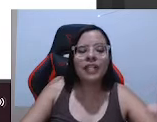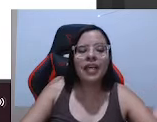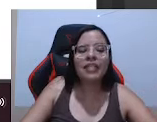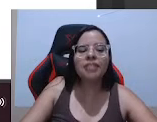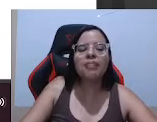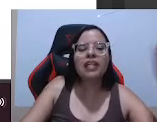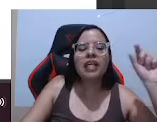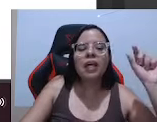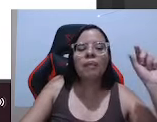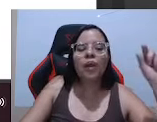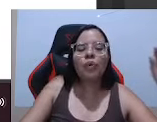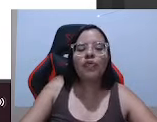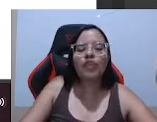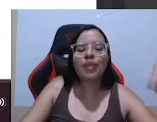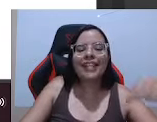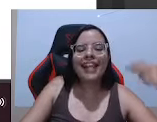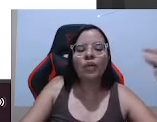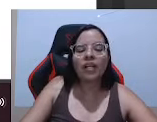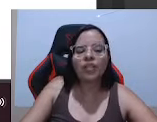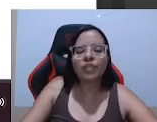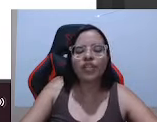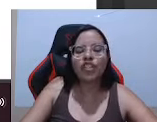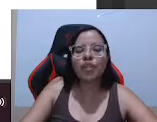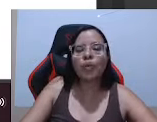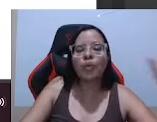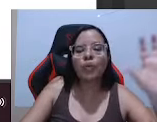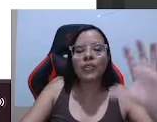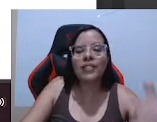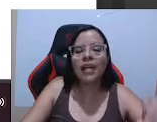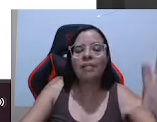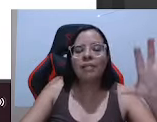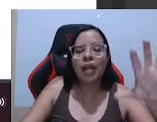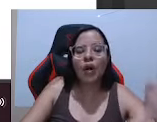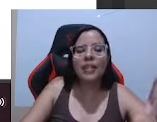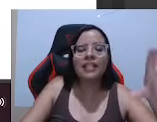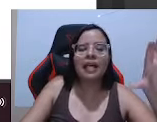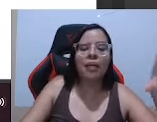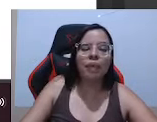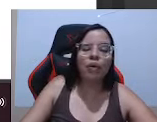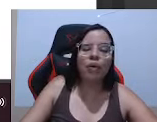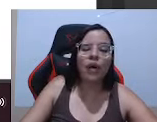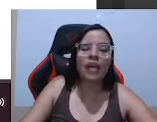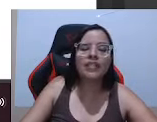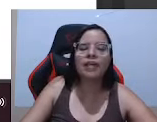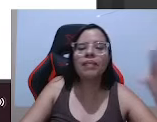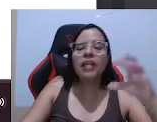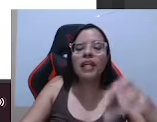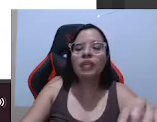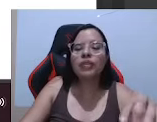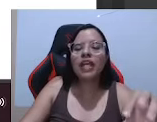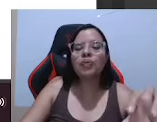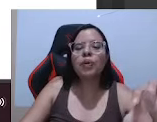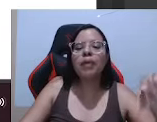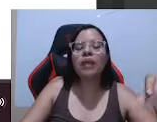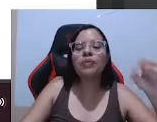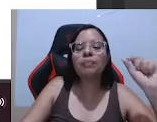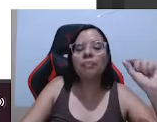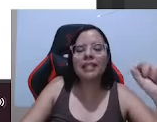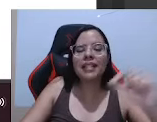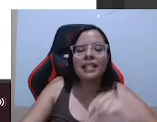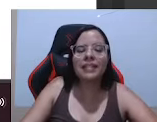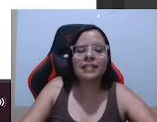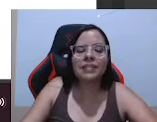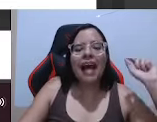7 PCDs. E para o professor de educação infantil, os 100 melhores na ampla concorrência e os 10